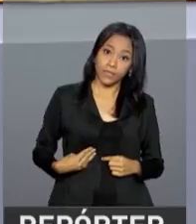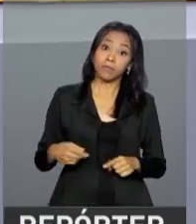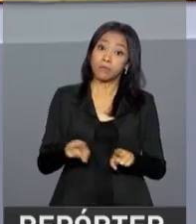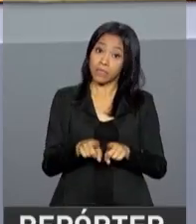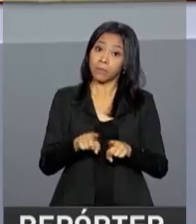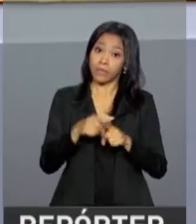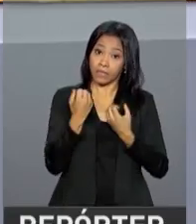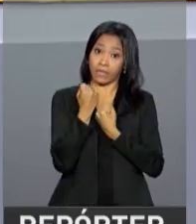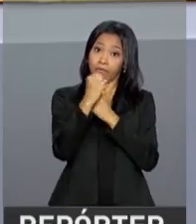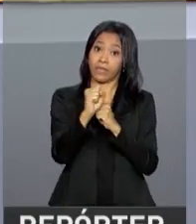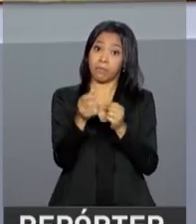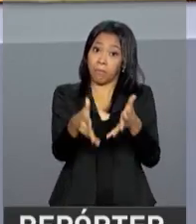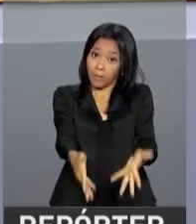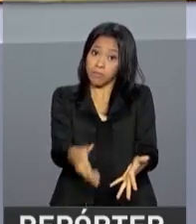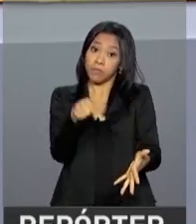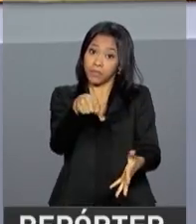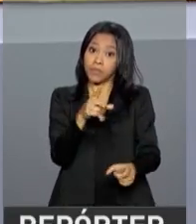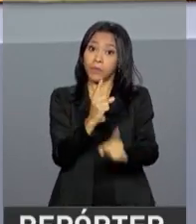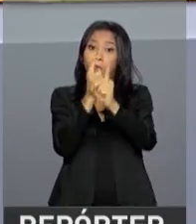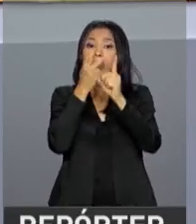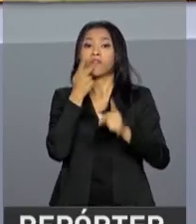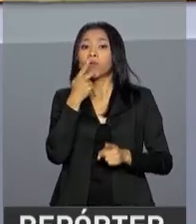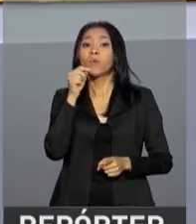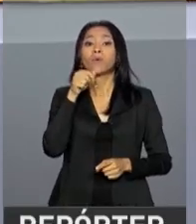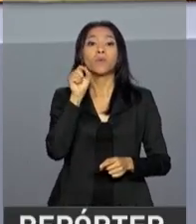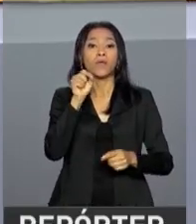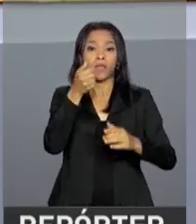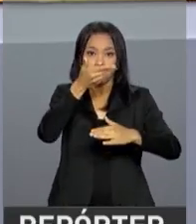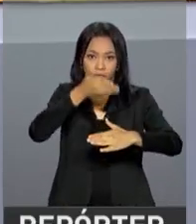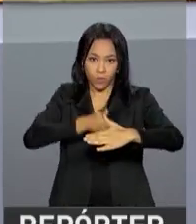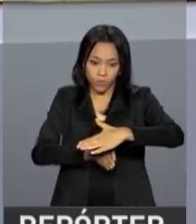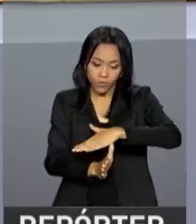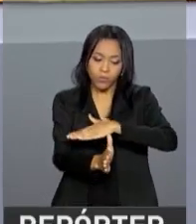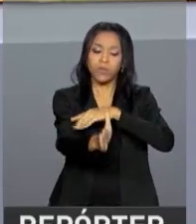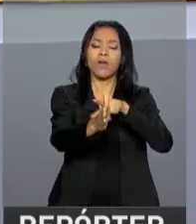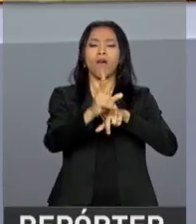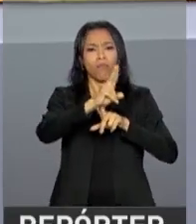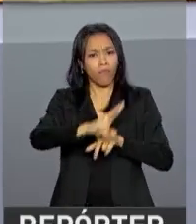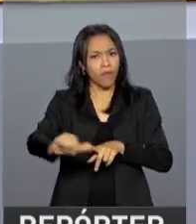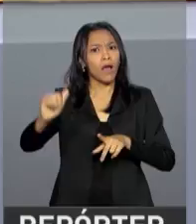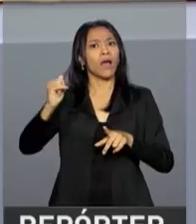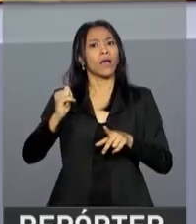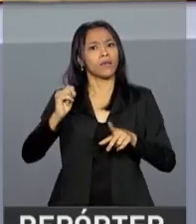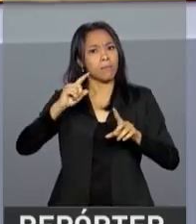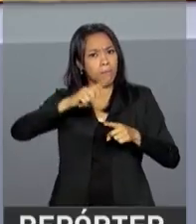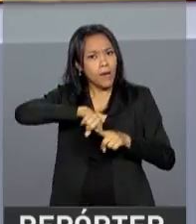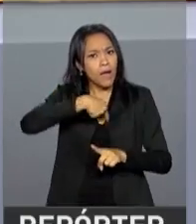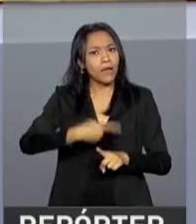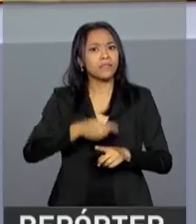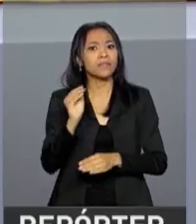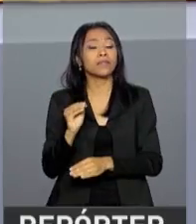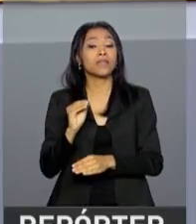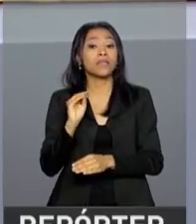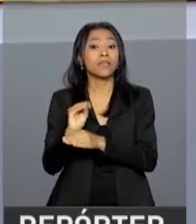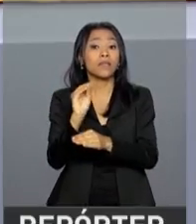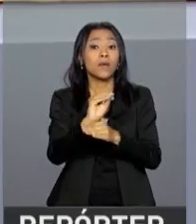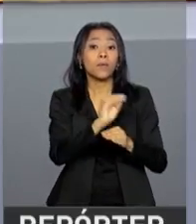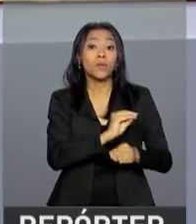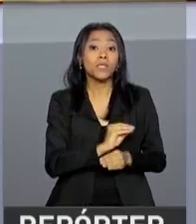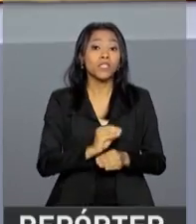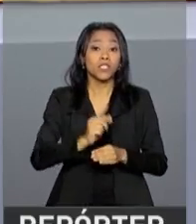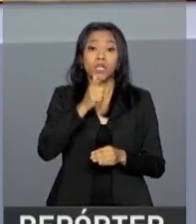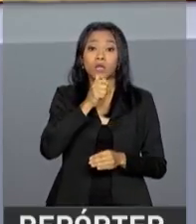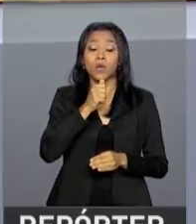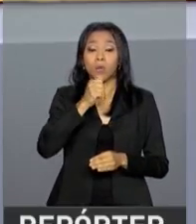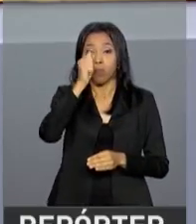participou da cerimônia e afirmou que os submarinos vão aumentar a capacidade de defender a costa e as riquezas no litoral